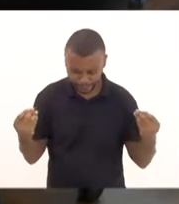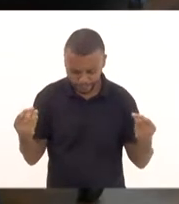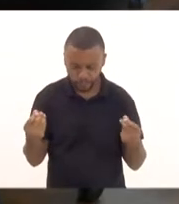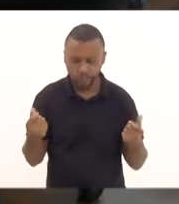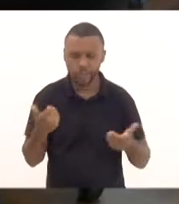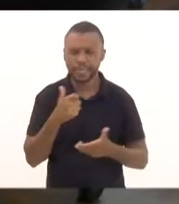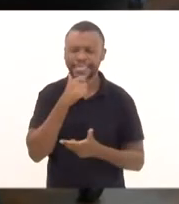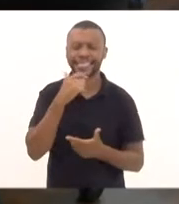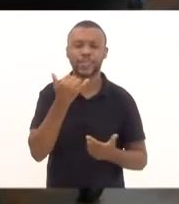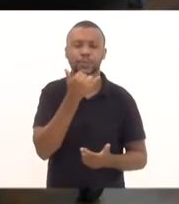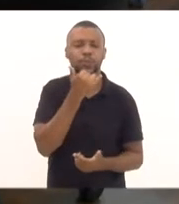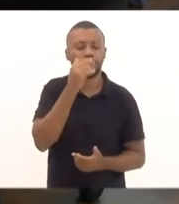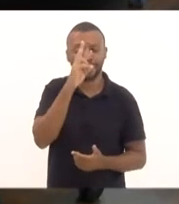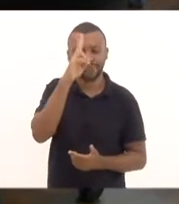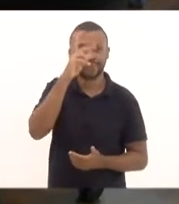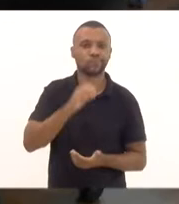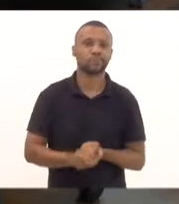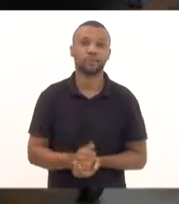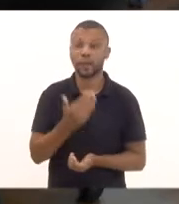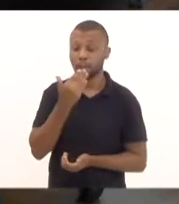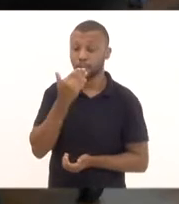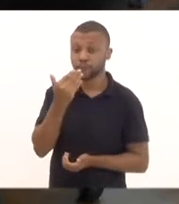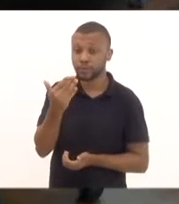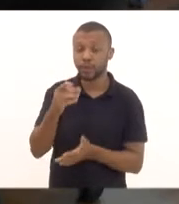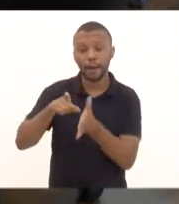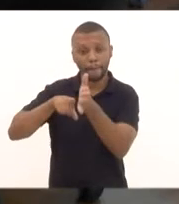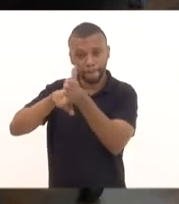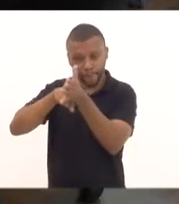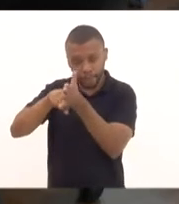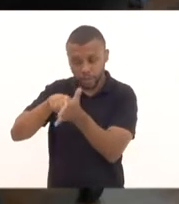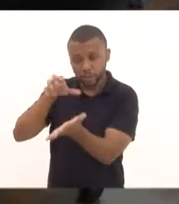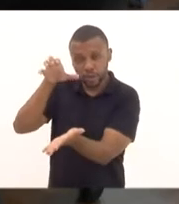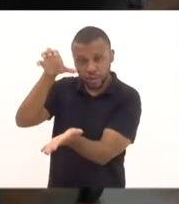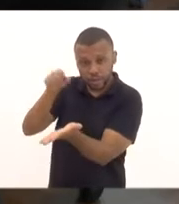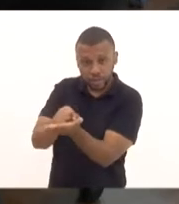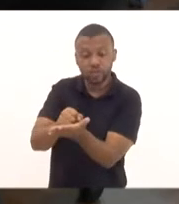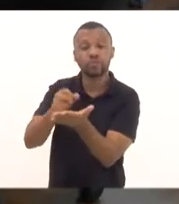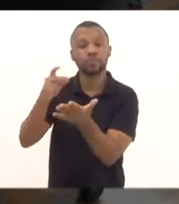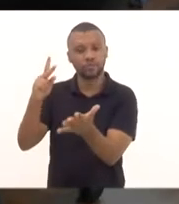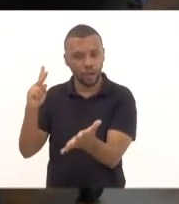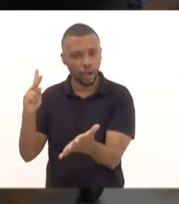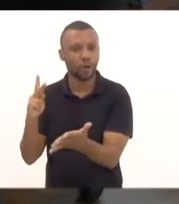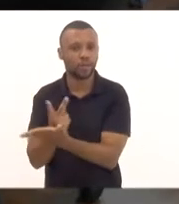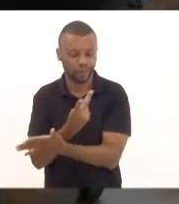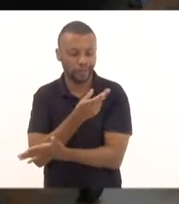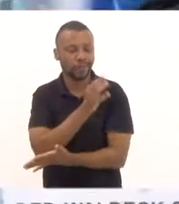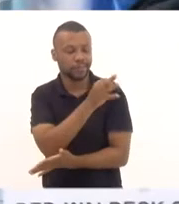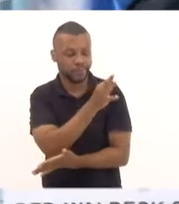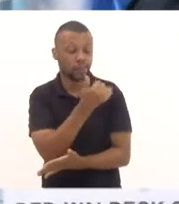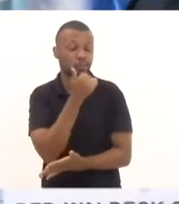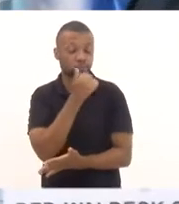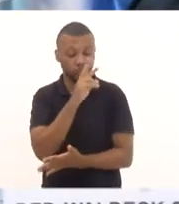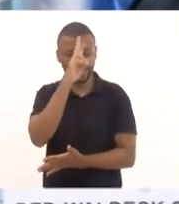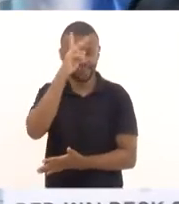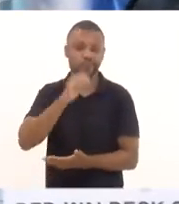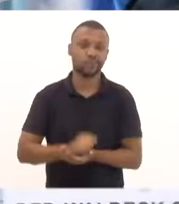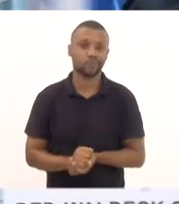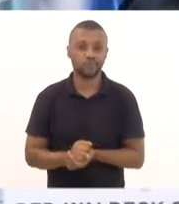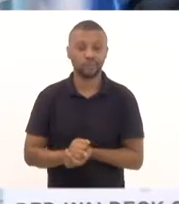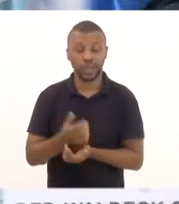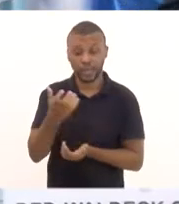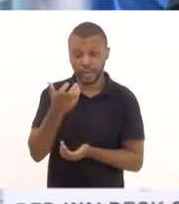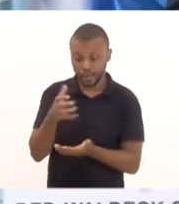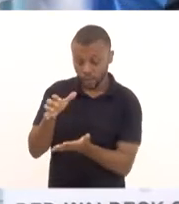é a desculpa requerer o levantamento registro de ocorrência isso perdão você foi até o que redigir requerer o levantamento